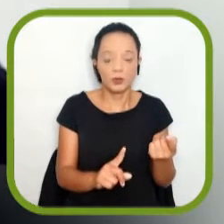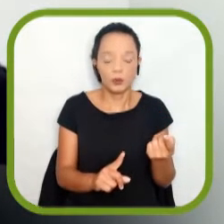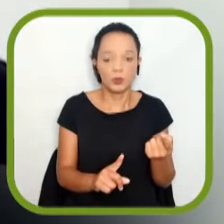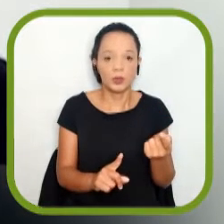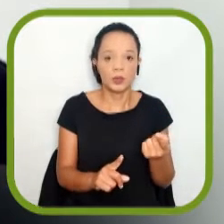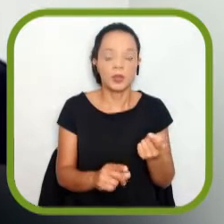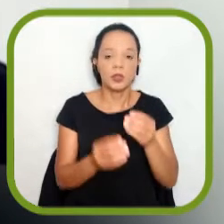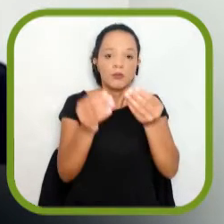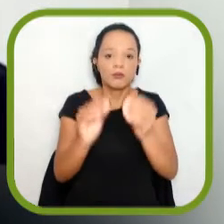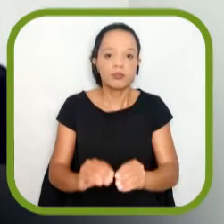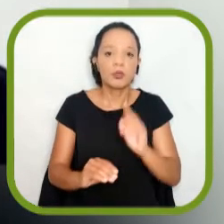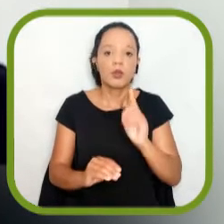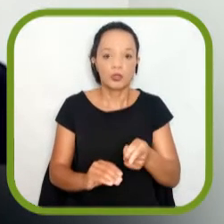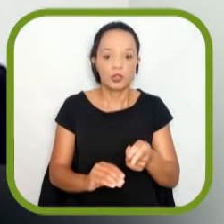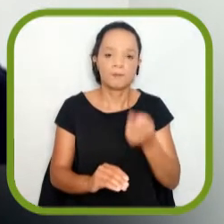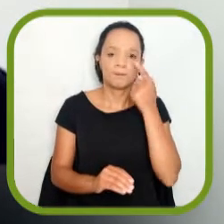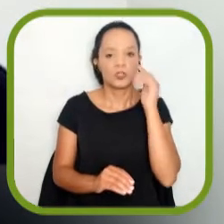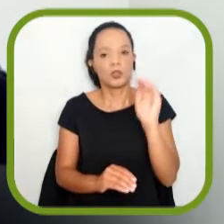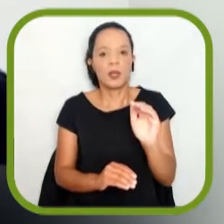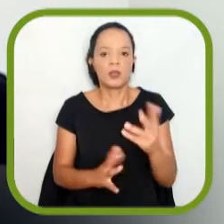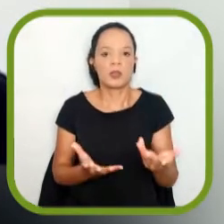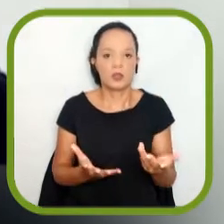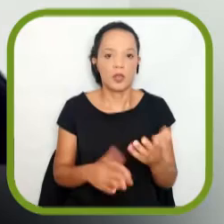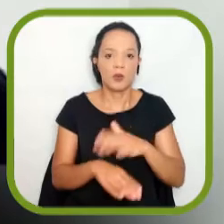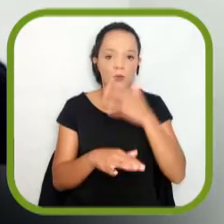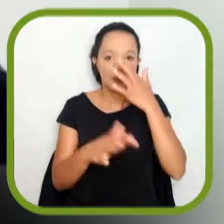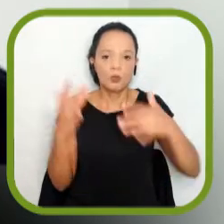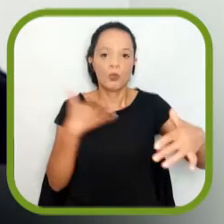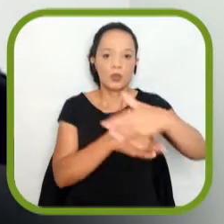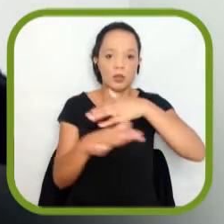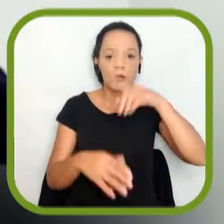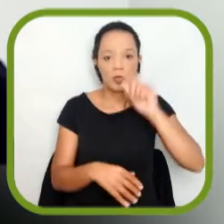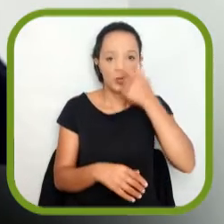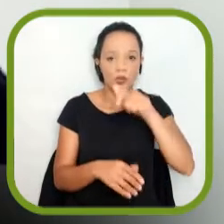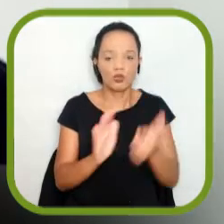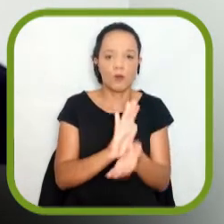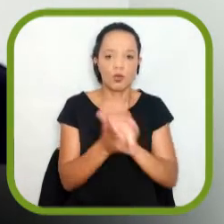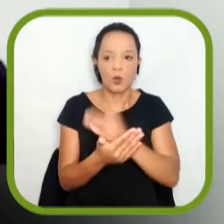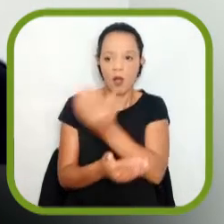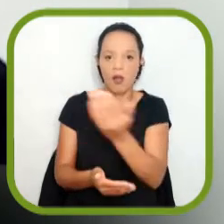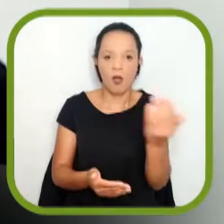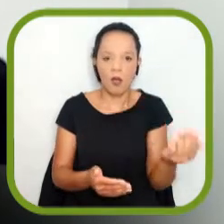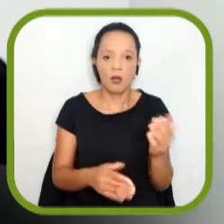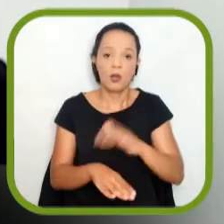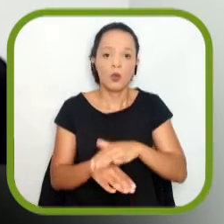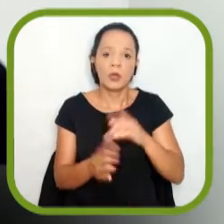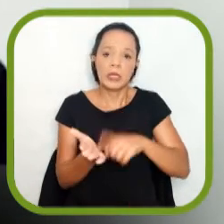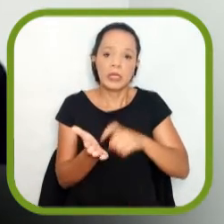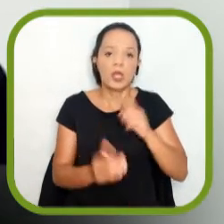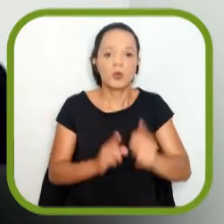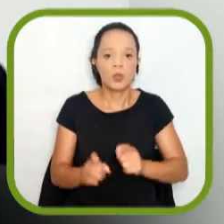objetivo do manifesto era justamente chamar a atenção da população e dos revolucionários